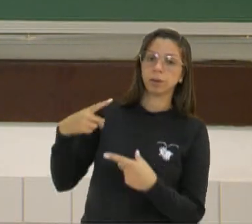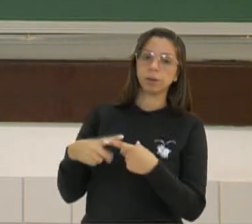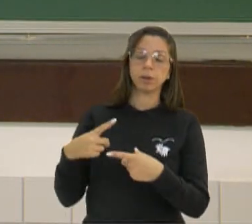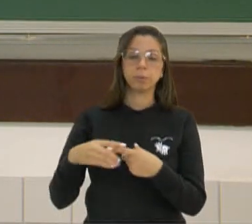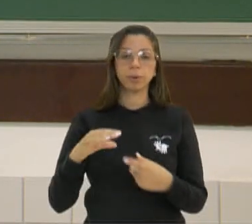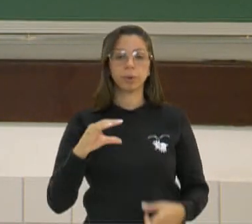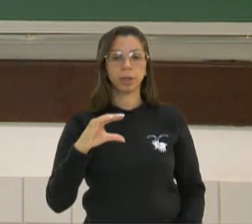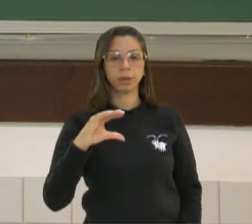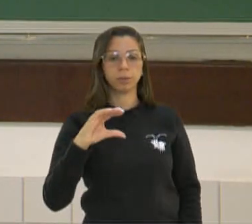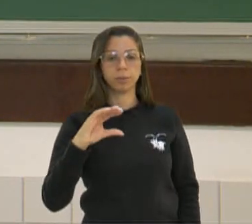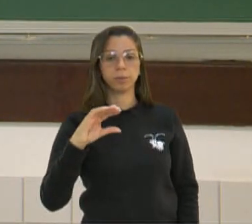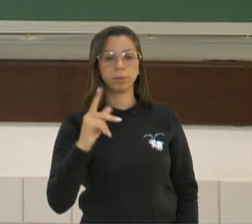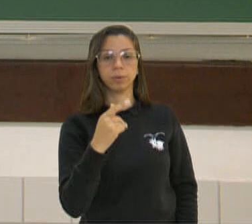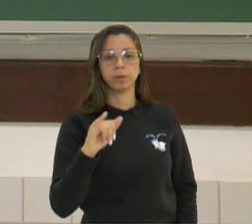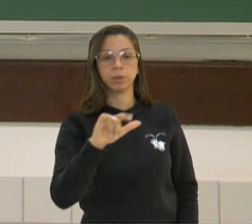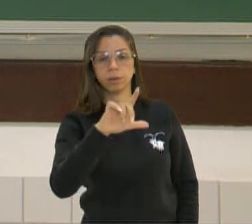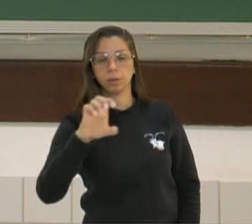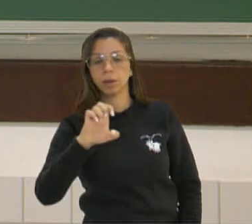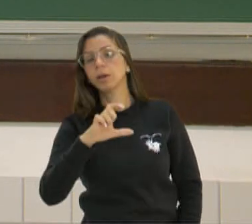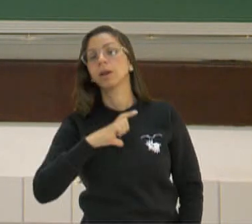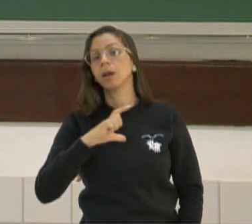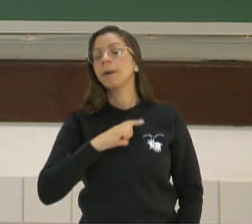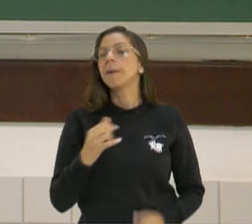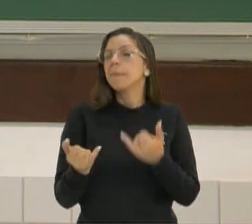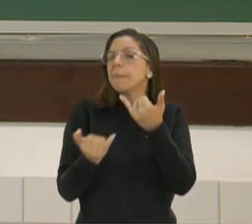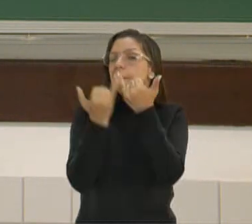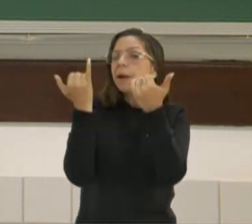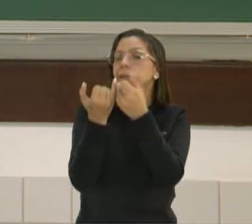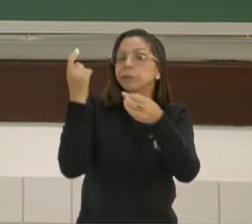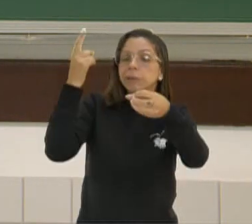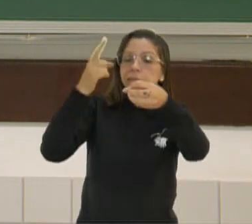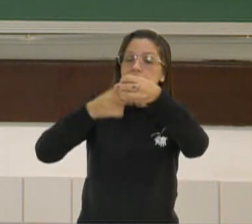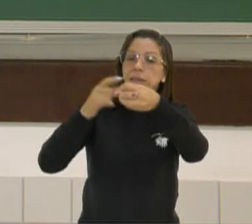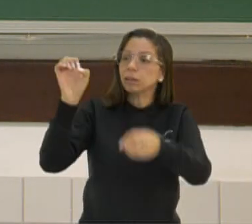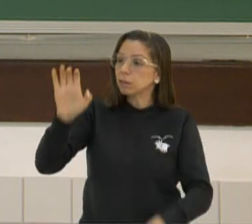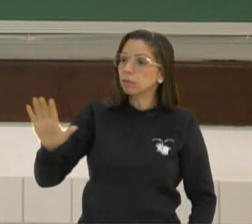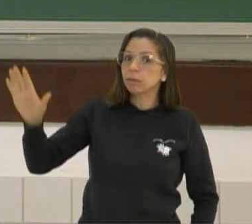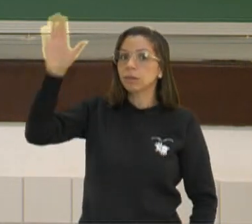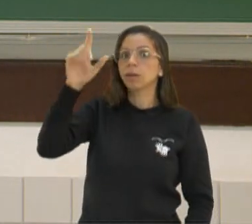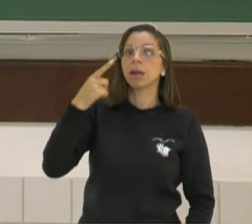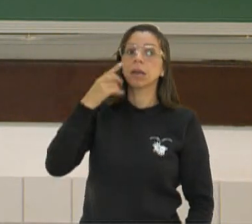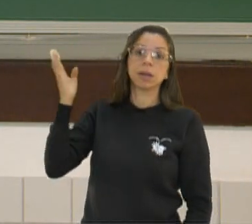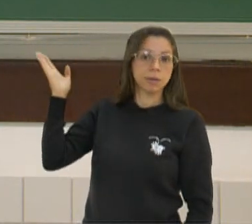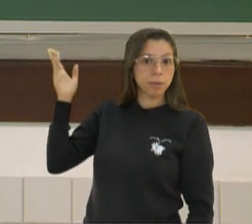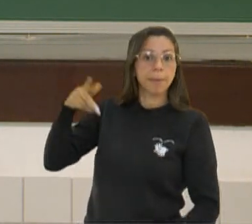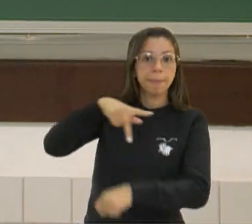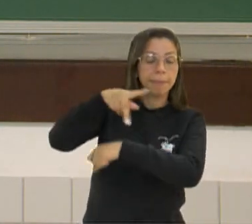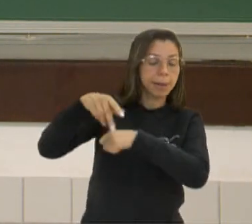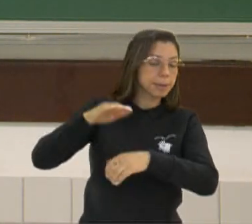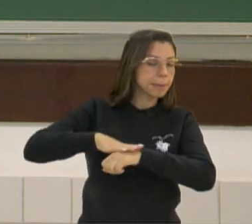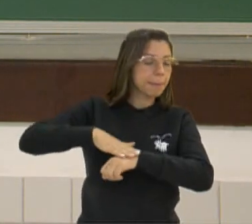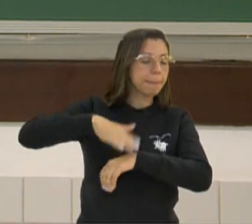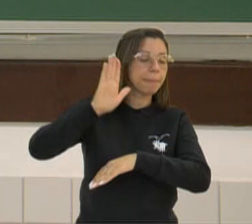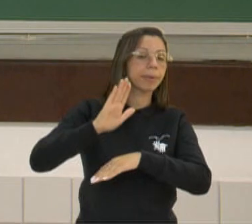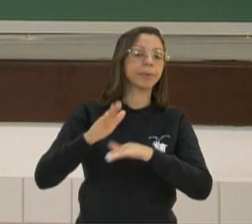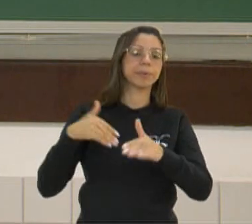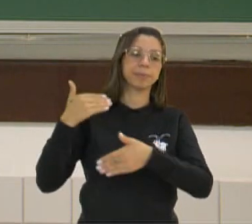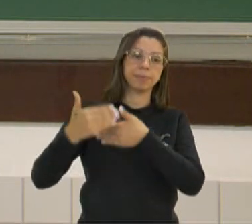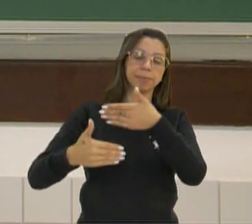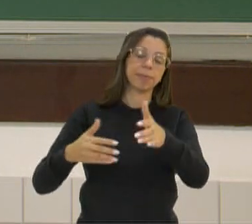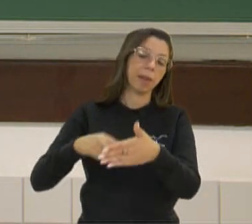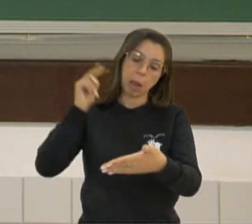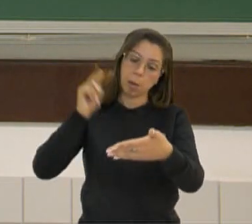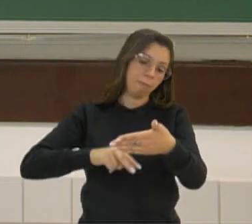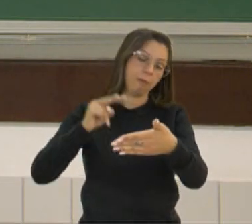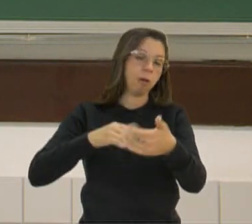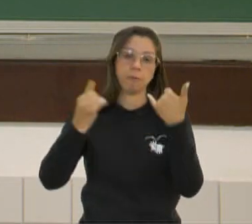muito parecida com as cidades europeias. É um dos países mais desenvolvidos aqui da América. Então, eu não vou ler todas